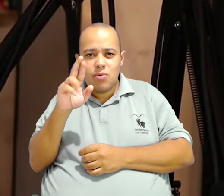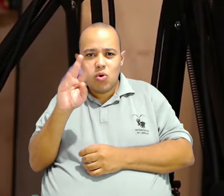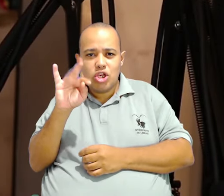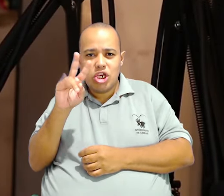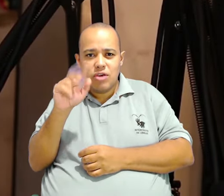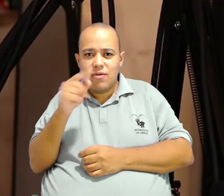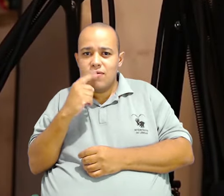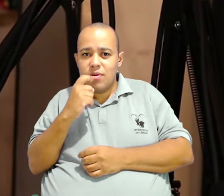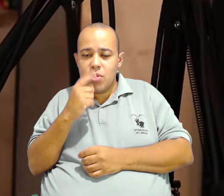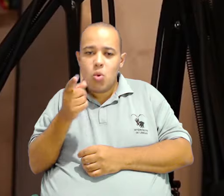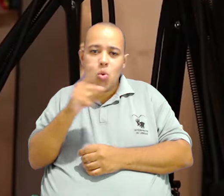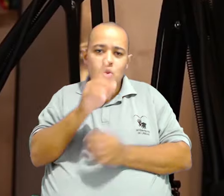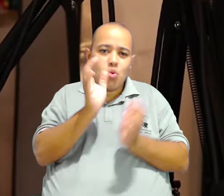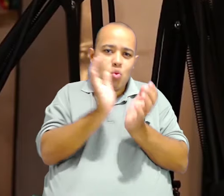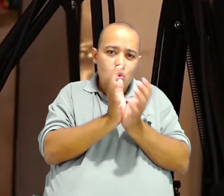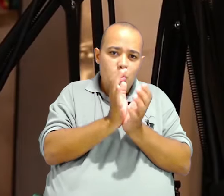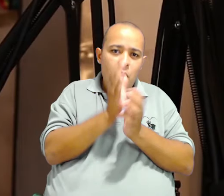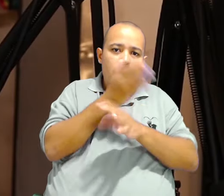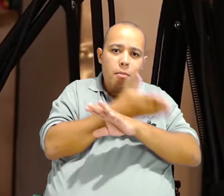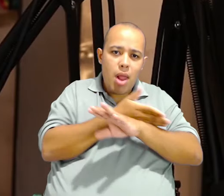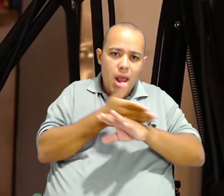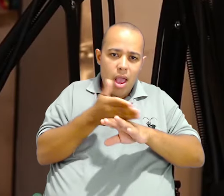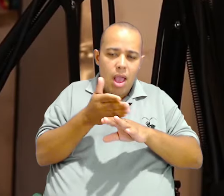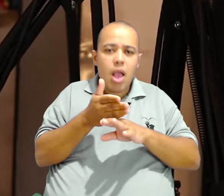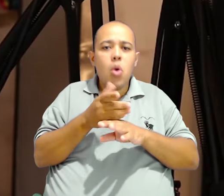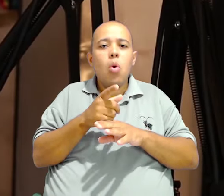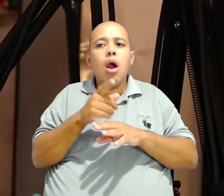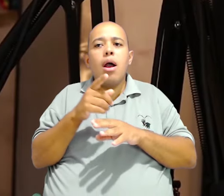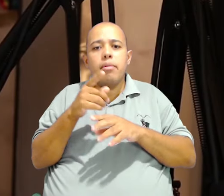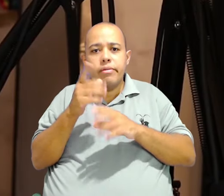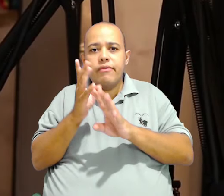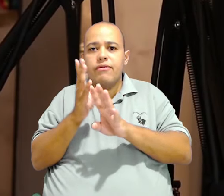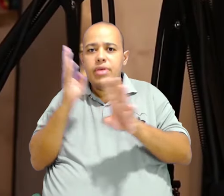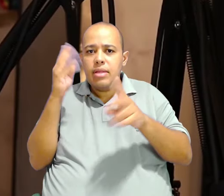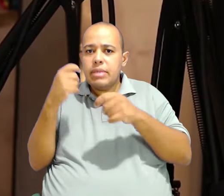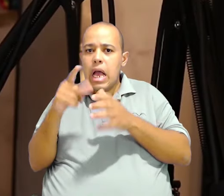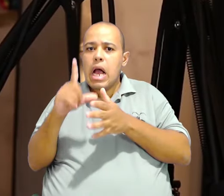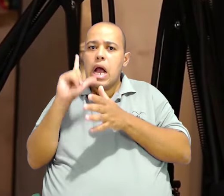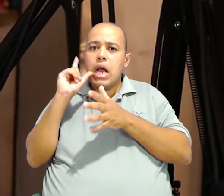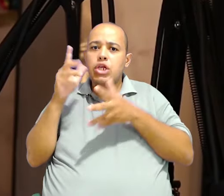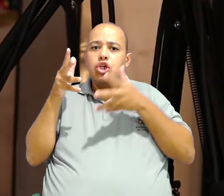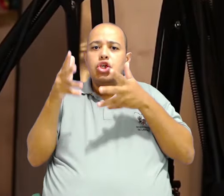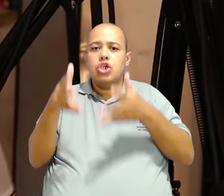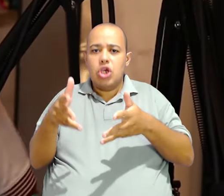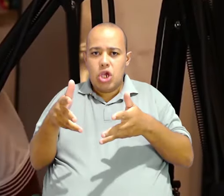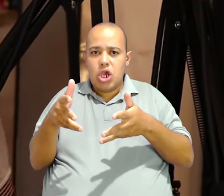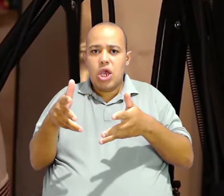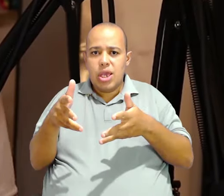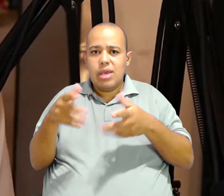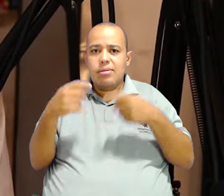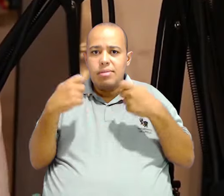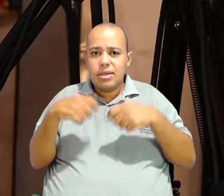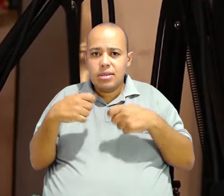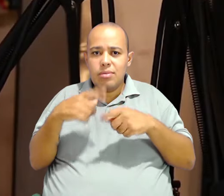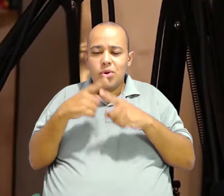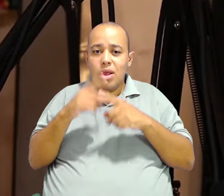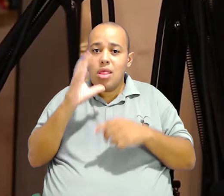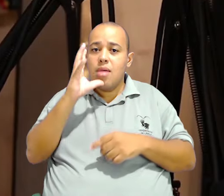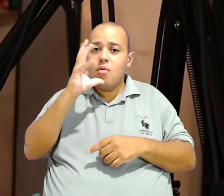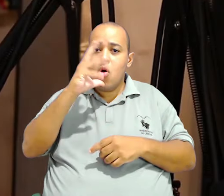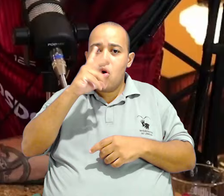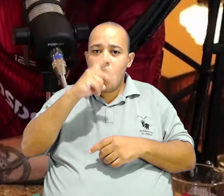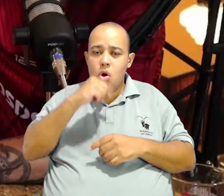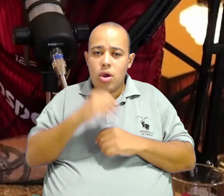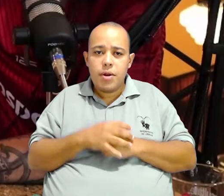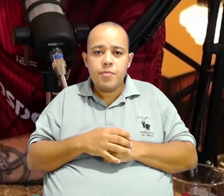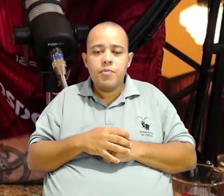O jogo era às 5 horas da tarde, você tinha que chegar no estádio às 3 horas da tarde. Você isso quando estava na Série A, né? É, no auge, era assim. Quem chegou a jogar aqui no